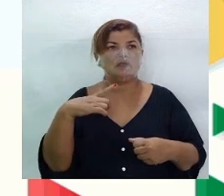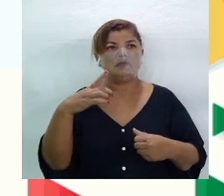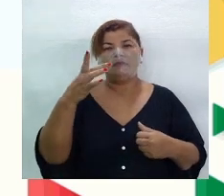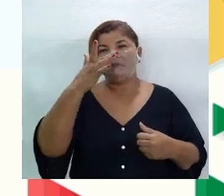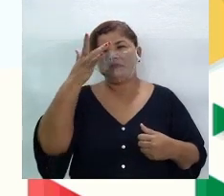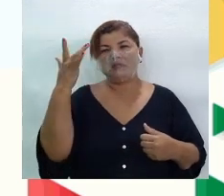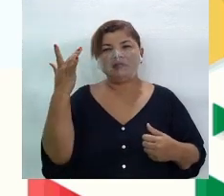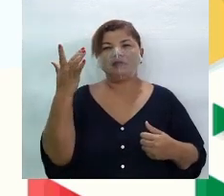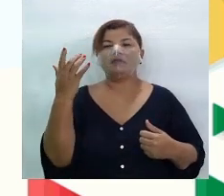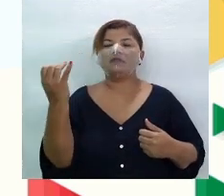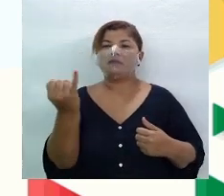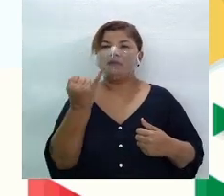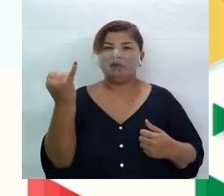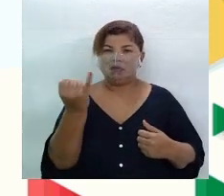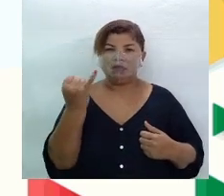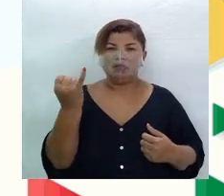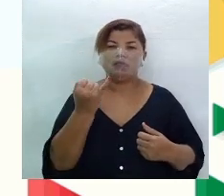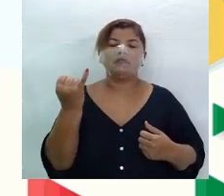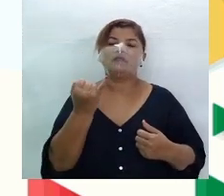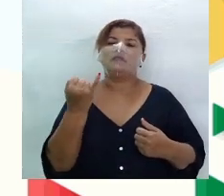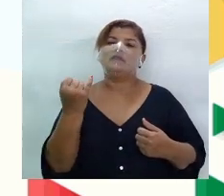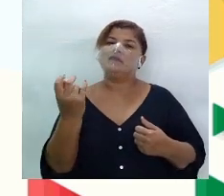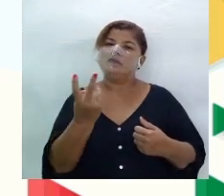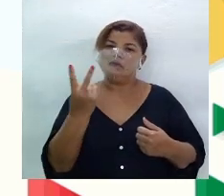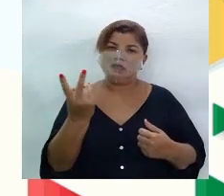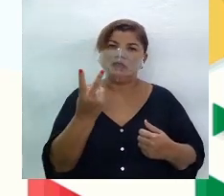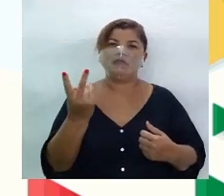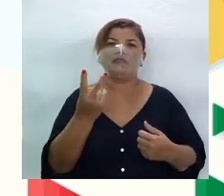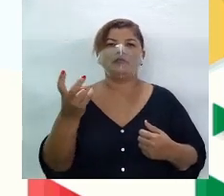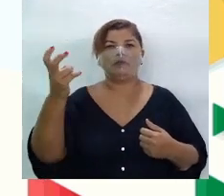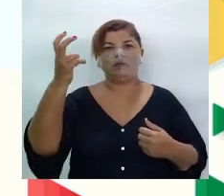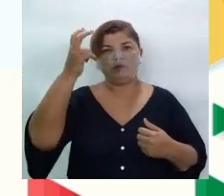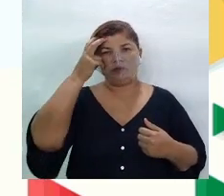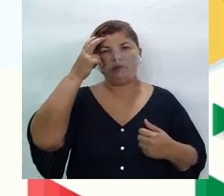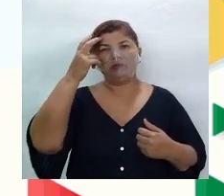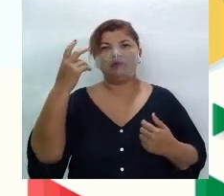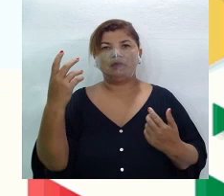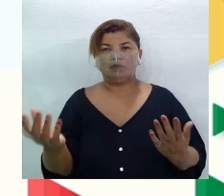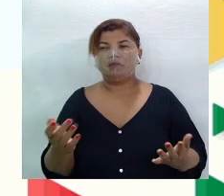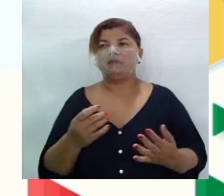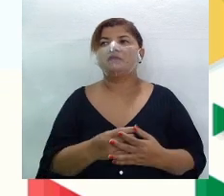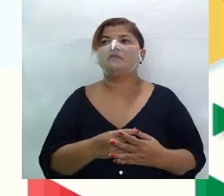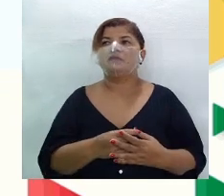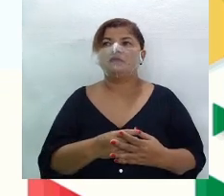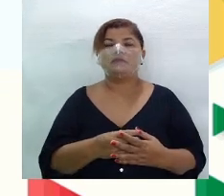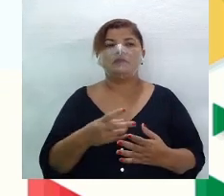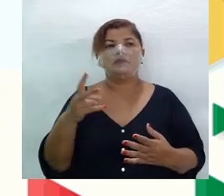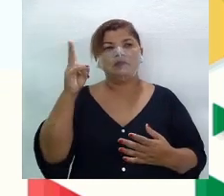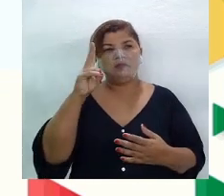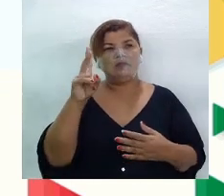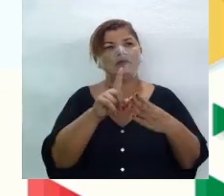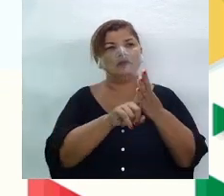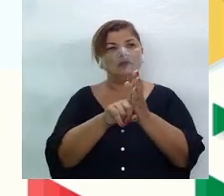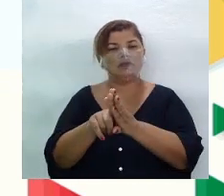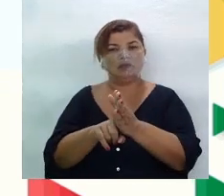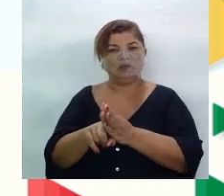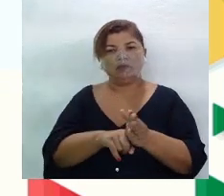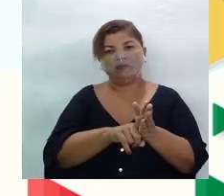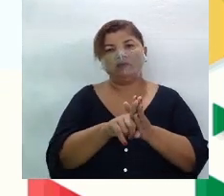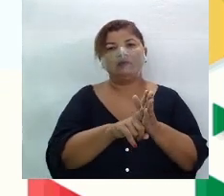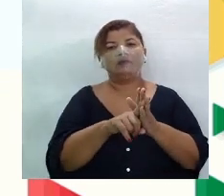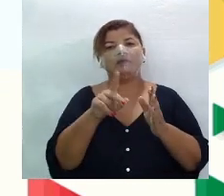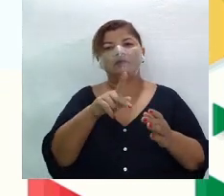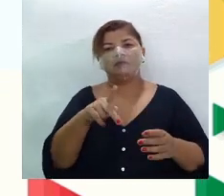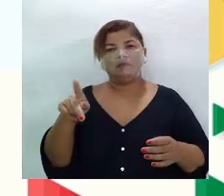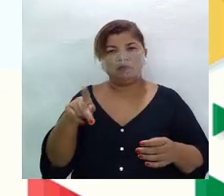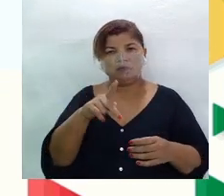contribuições excepcionalmente valiosas para a cultura humana. Aí mais uma... E lembrar que ele é muito estudado, como o professor Diógenes falou,